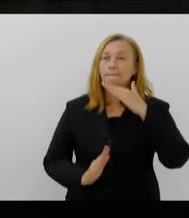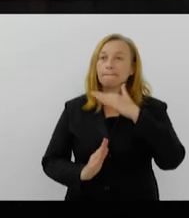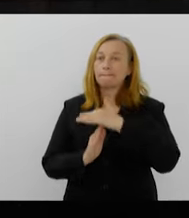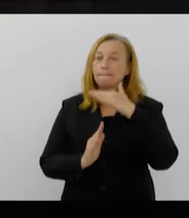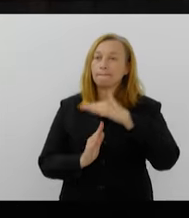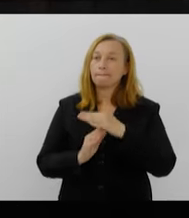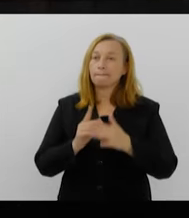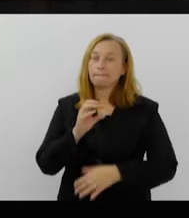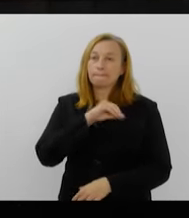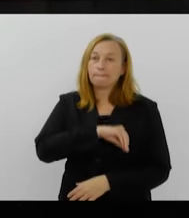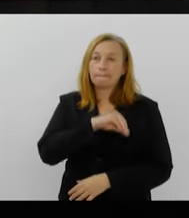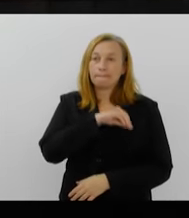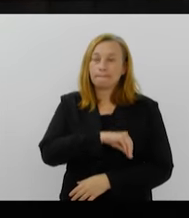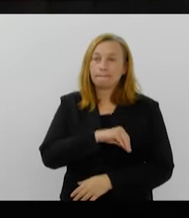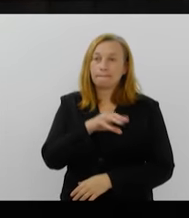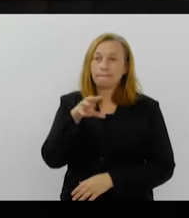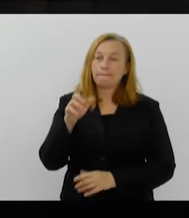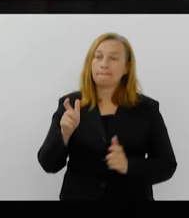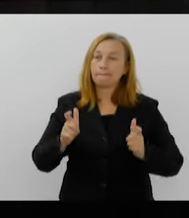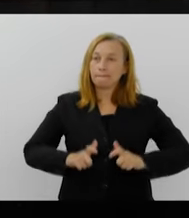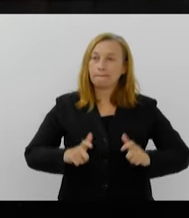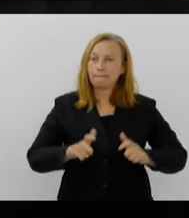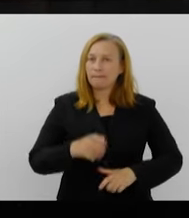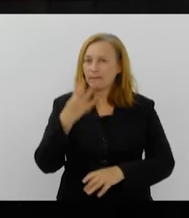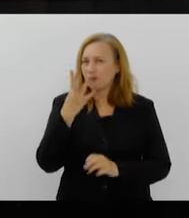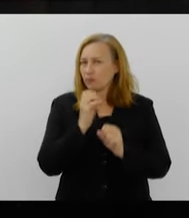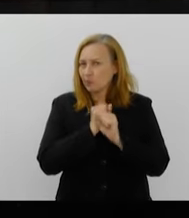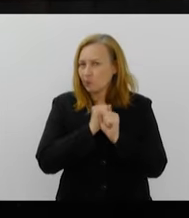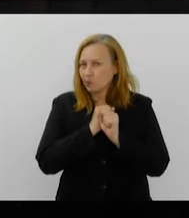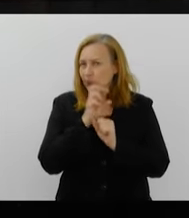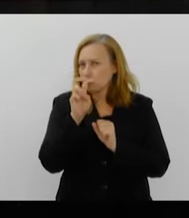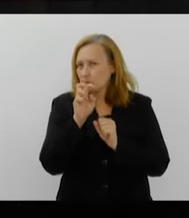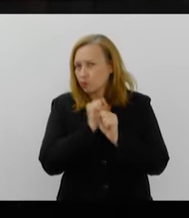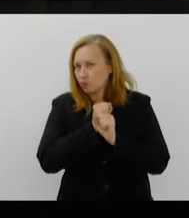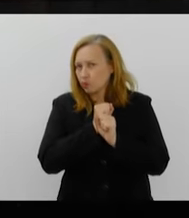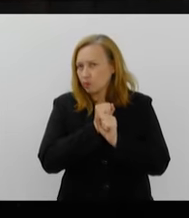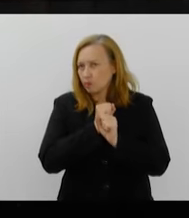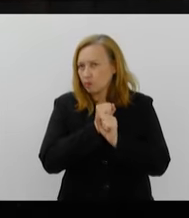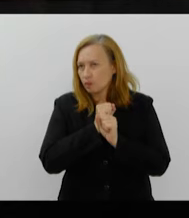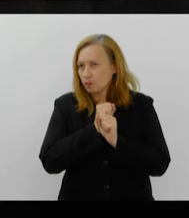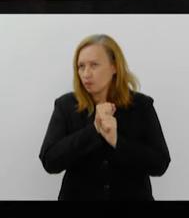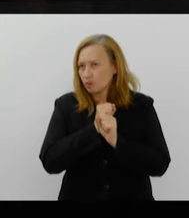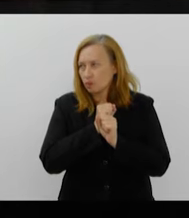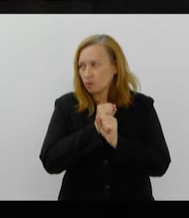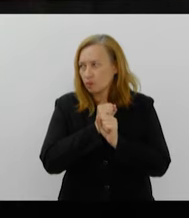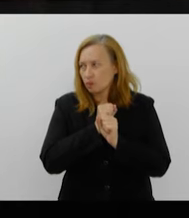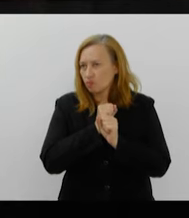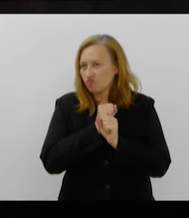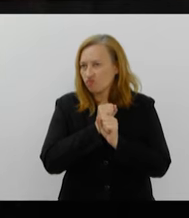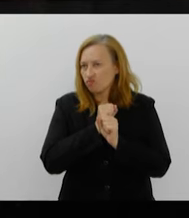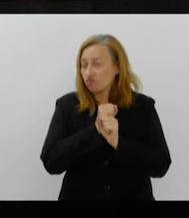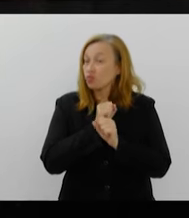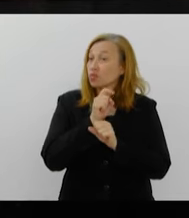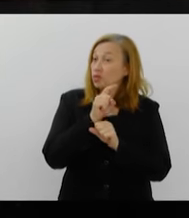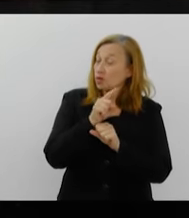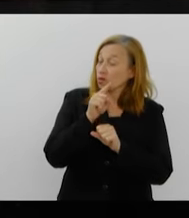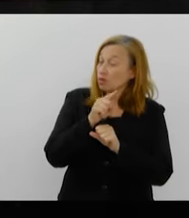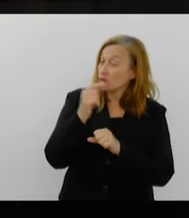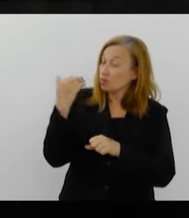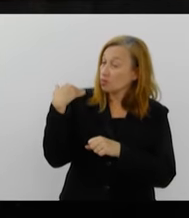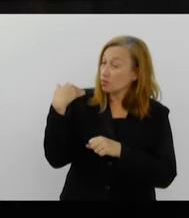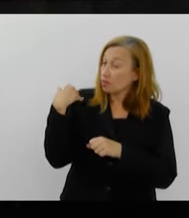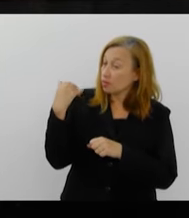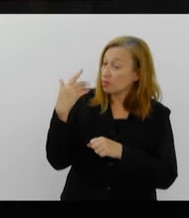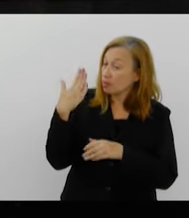Há quanto tempo? 4 anos? 5 anos? Quer dizer, este lado da corda, que é o